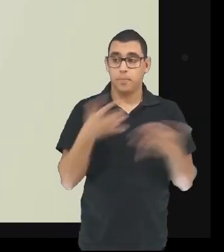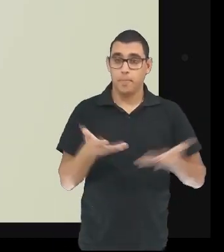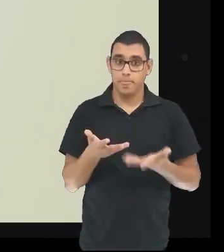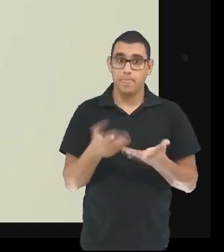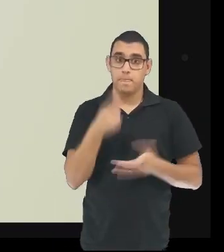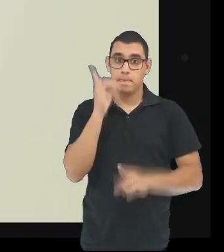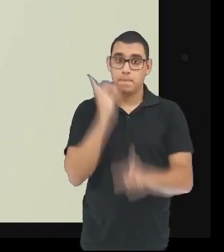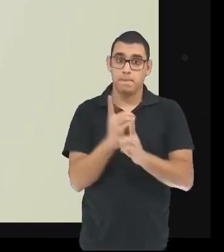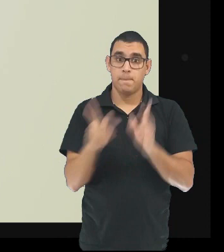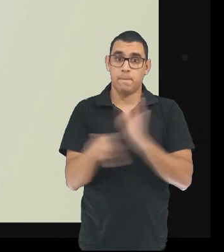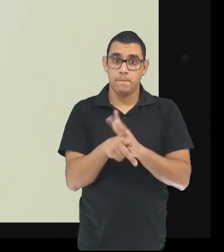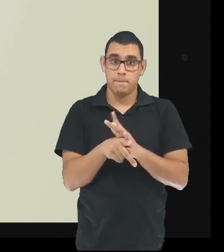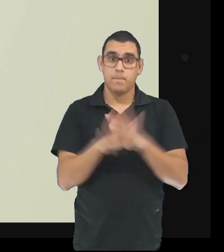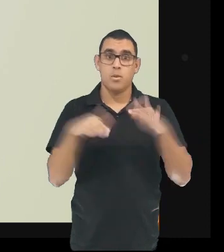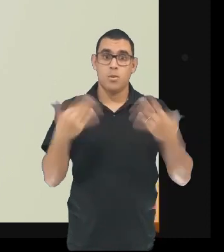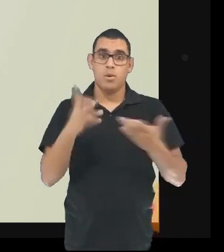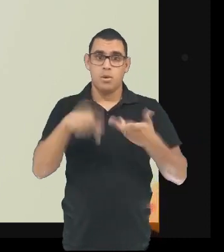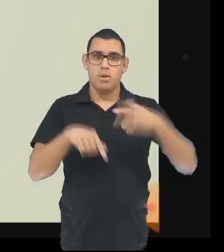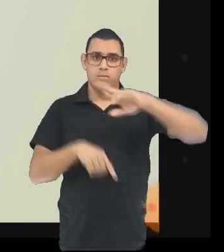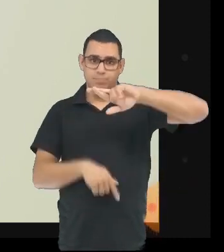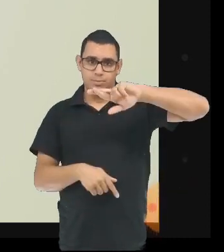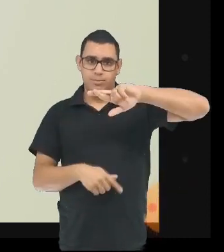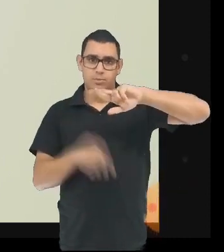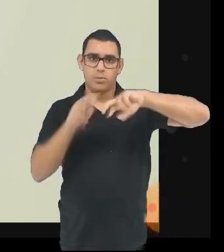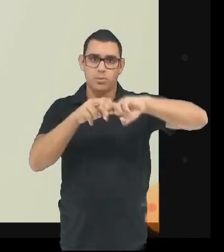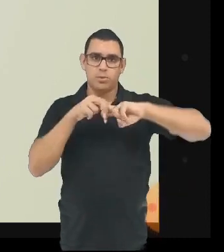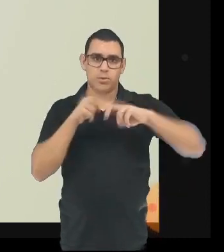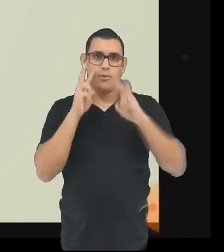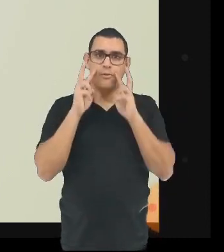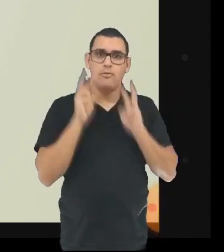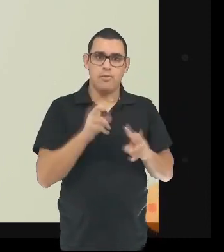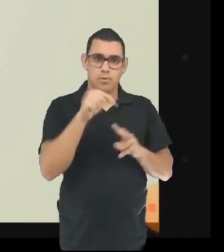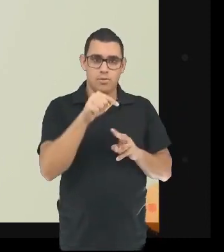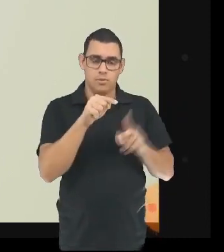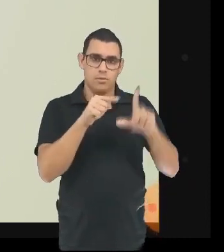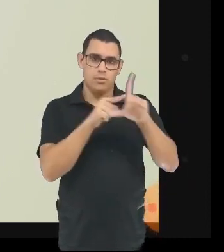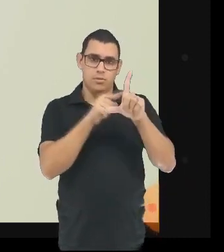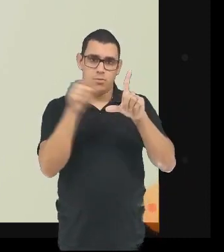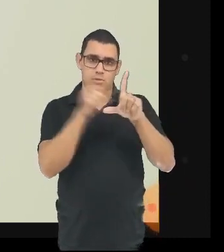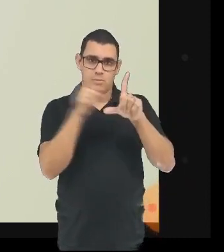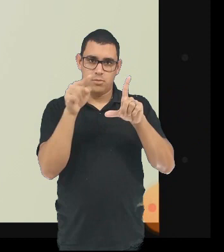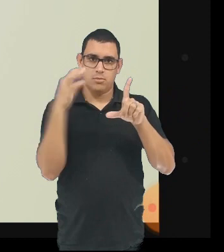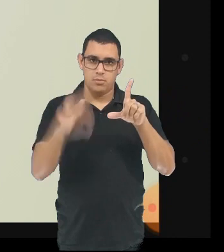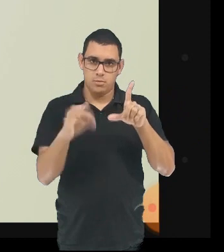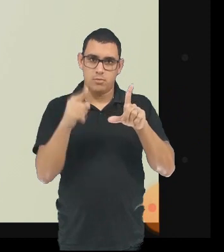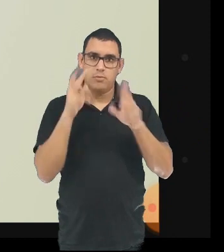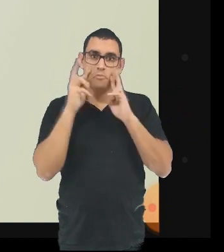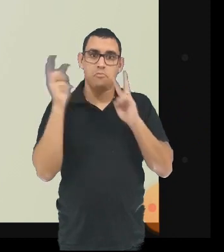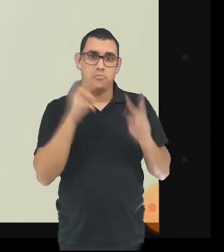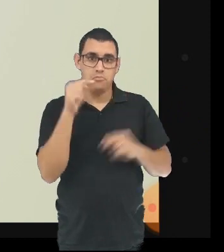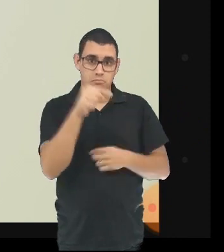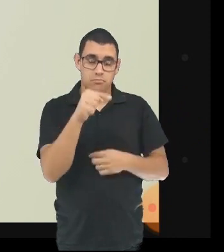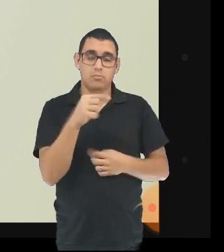Então, vamos para um exemplo. Determine o coeficiente de dilatação linear observando o gráfico abaixo. Então,